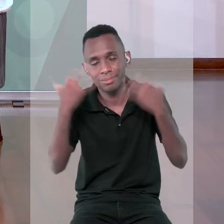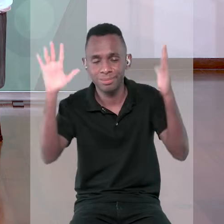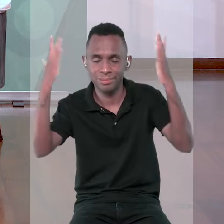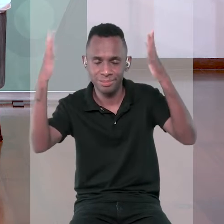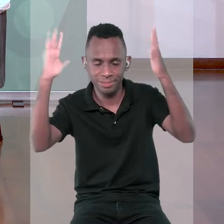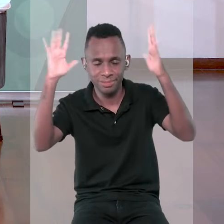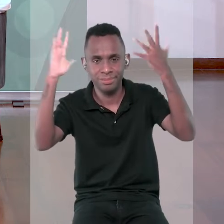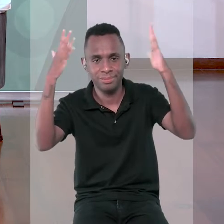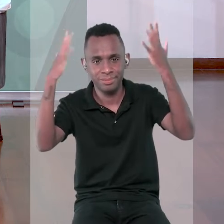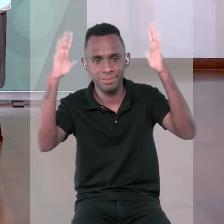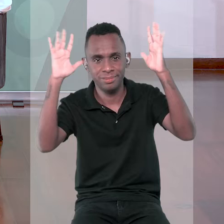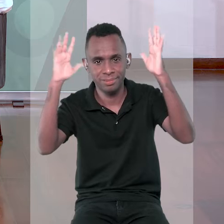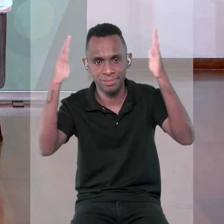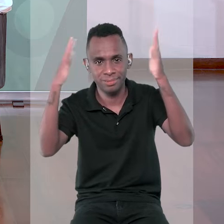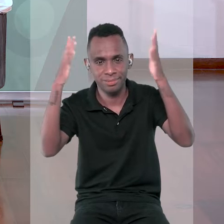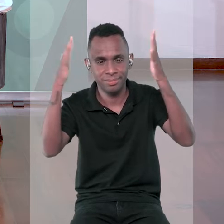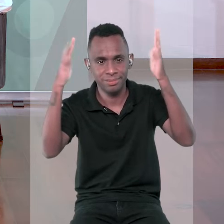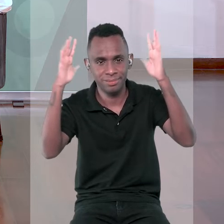não.